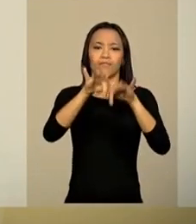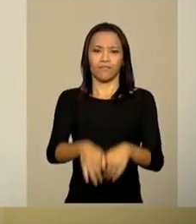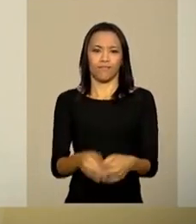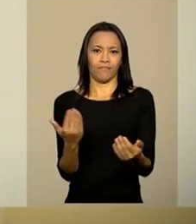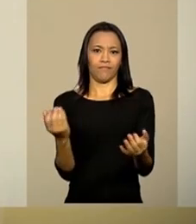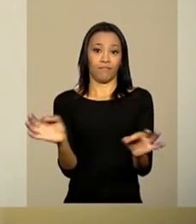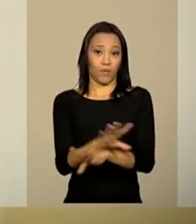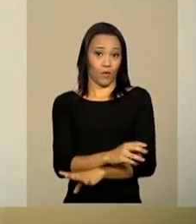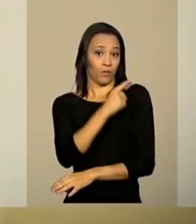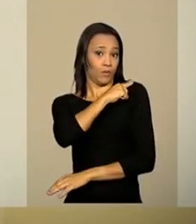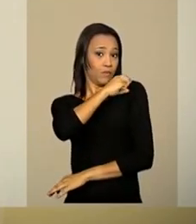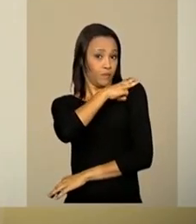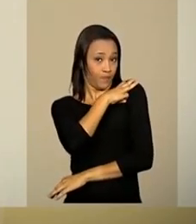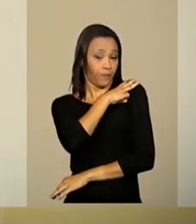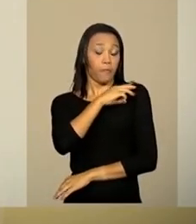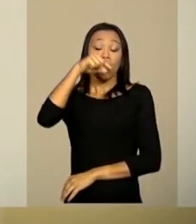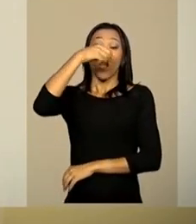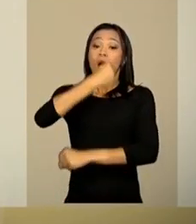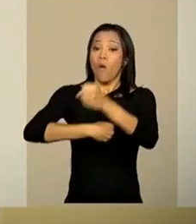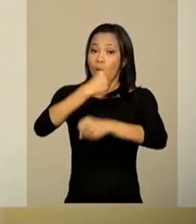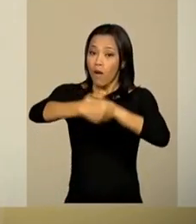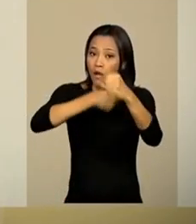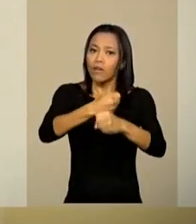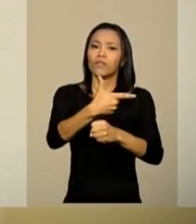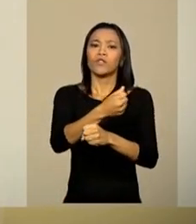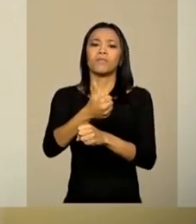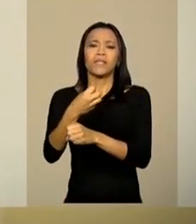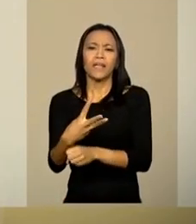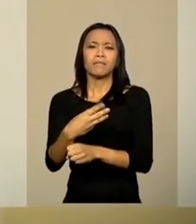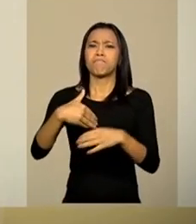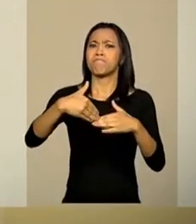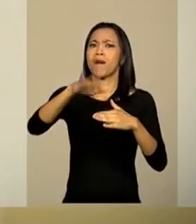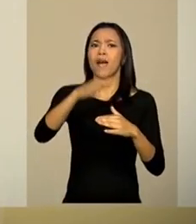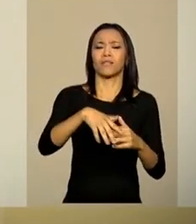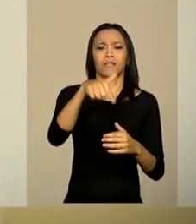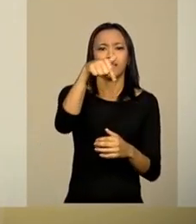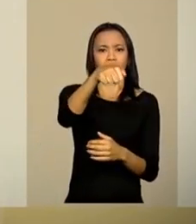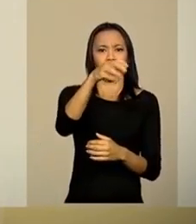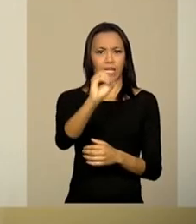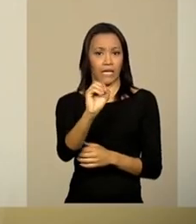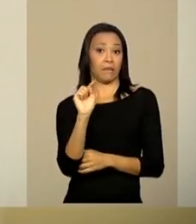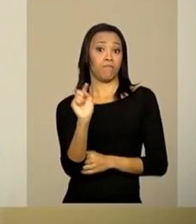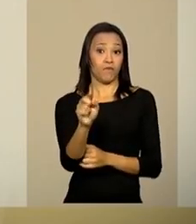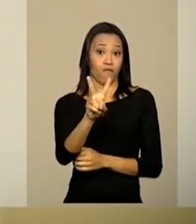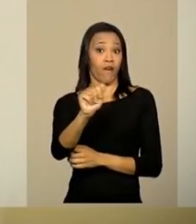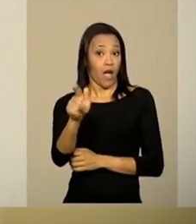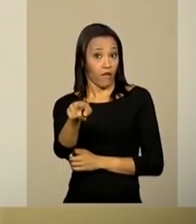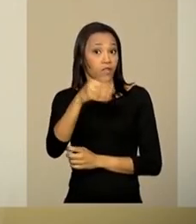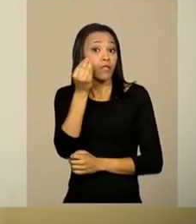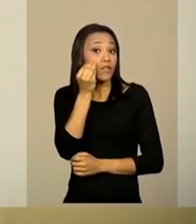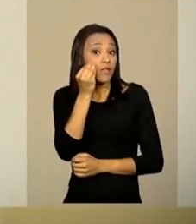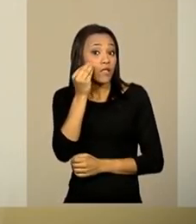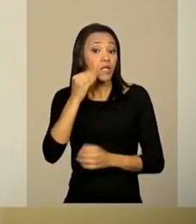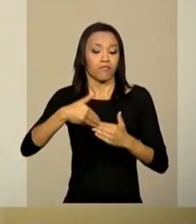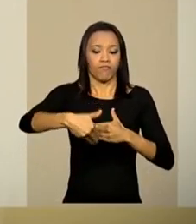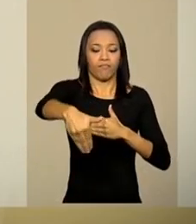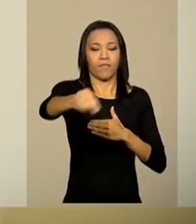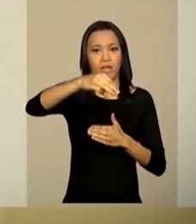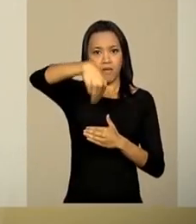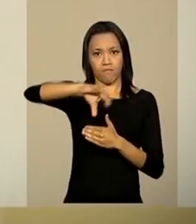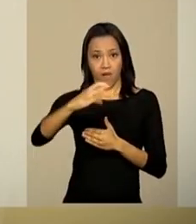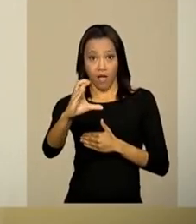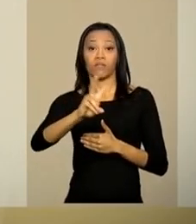médio. Em 2013, foram mais de 170.000 vagas. Fiquem atentos, pois em março serão